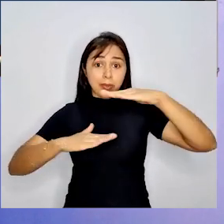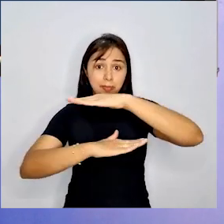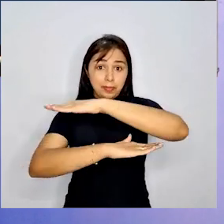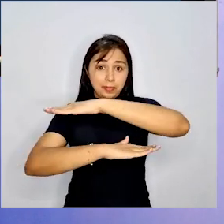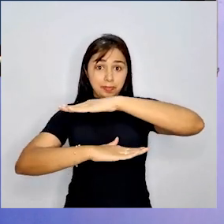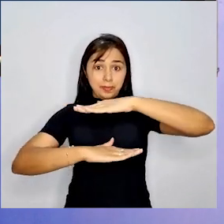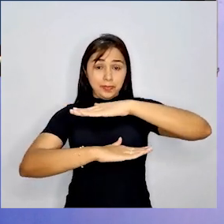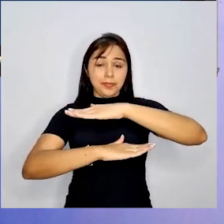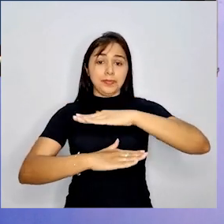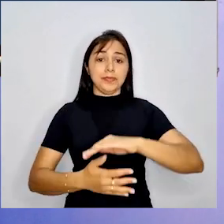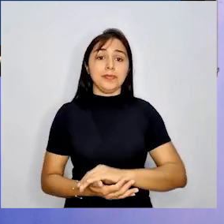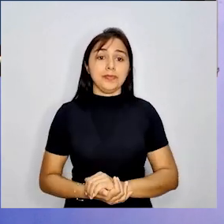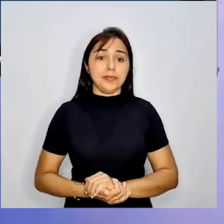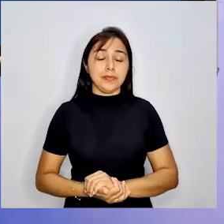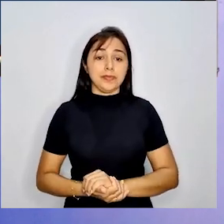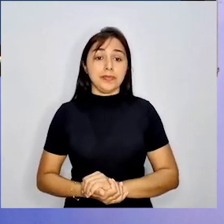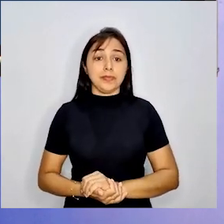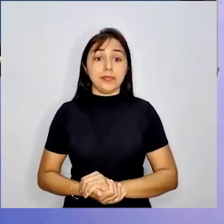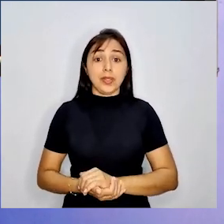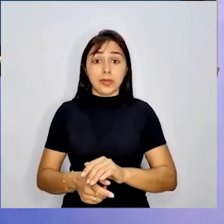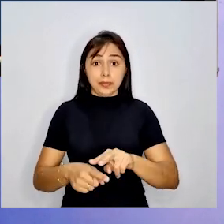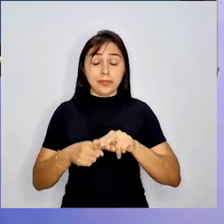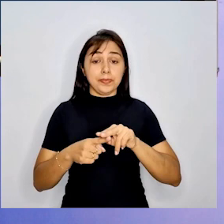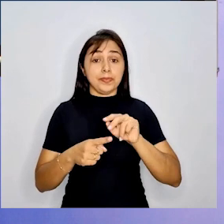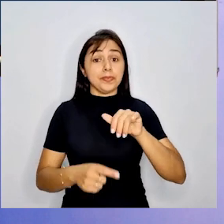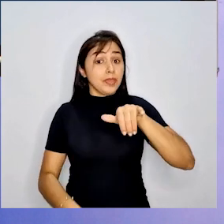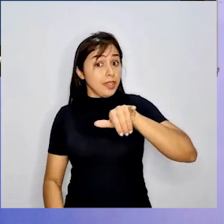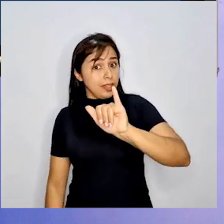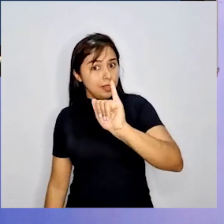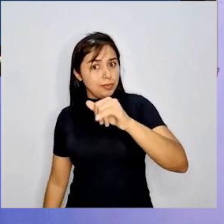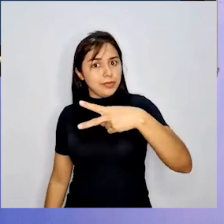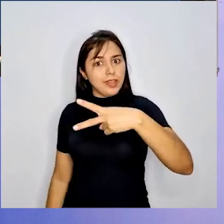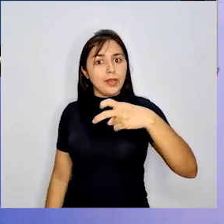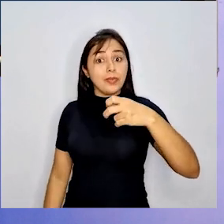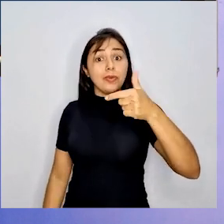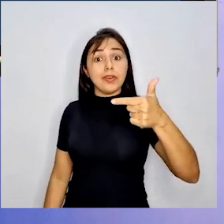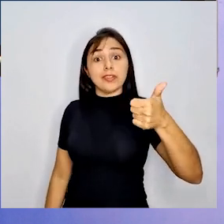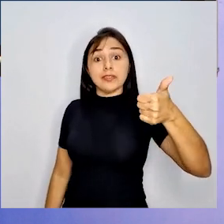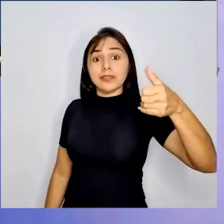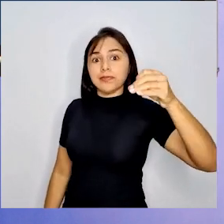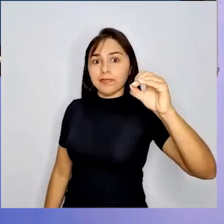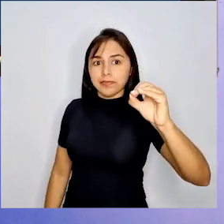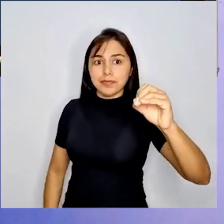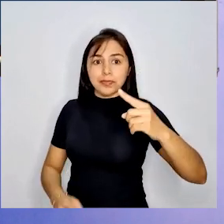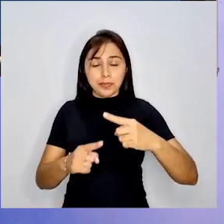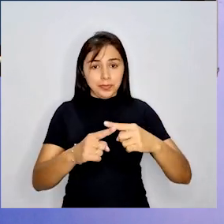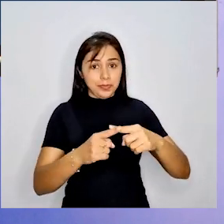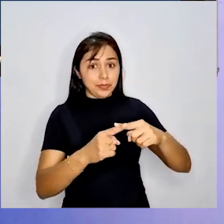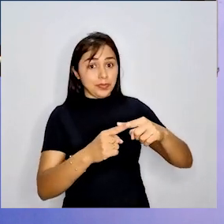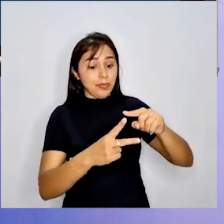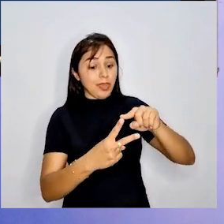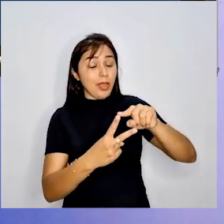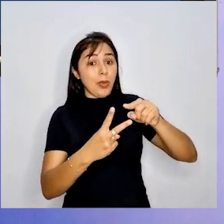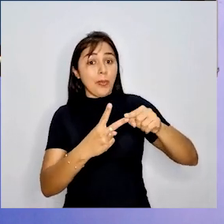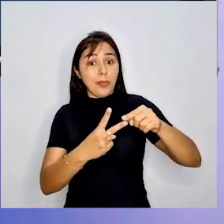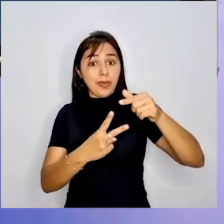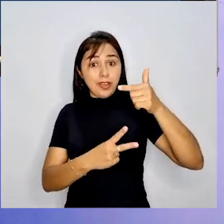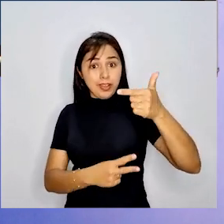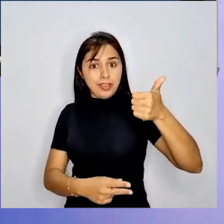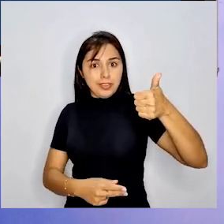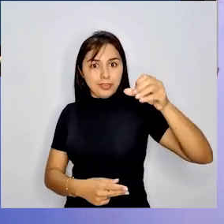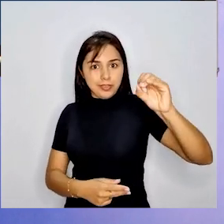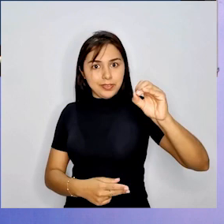paralelos, eu já posso dizer que y ó, é igual a 210, porque eles são opostos pelo vértice. Então, eu já sei que